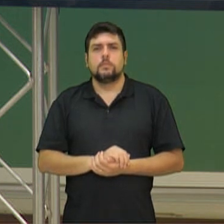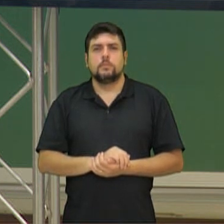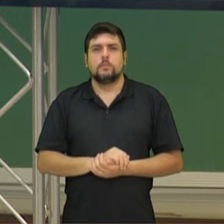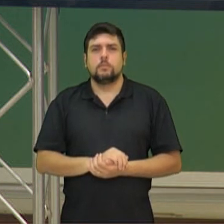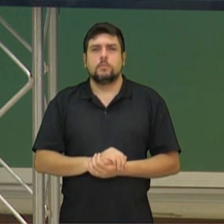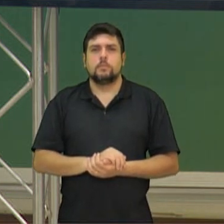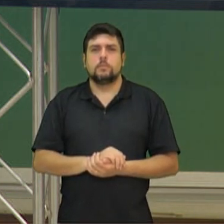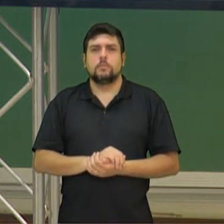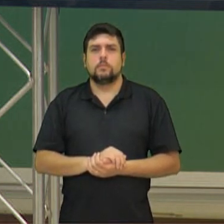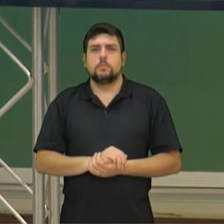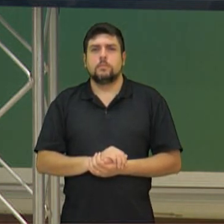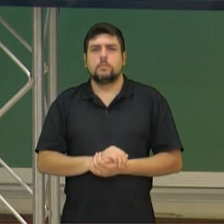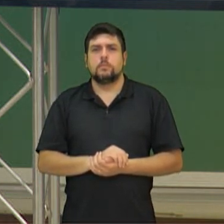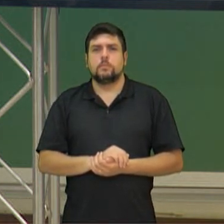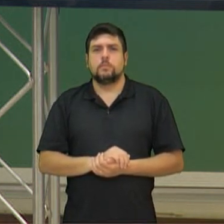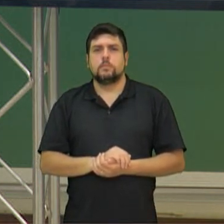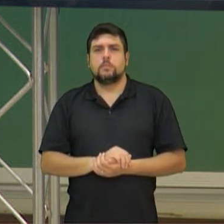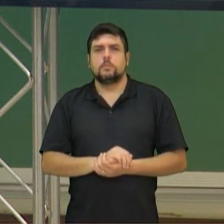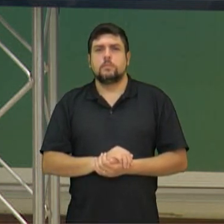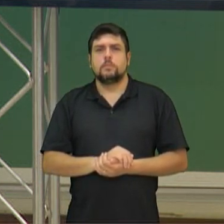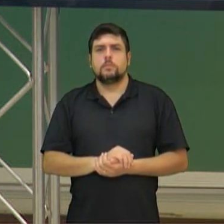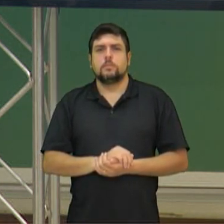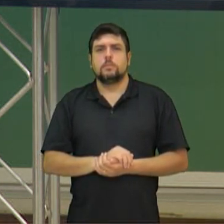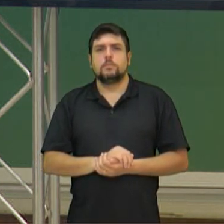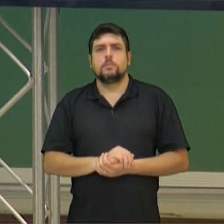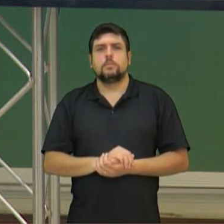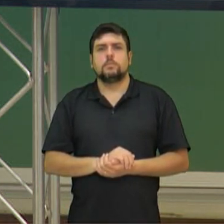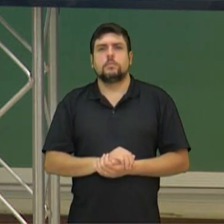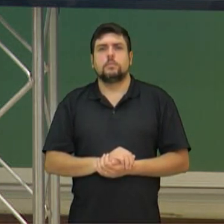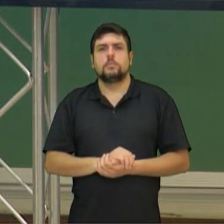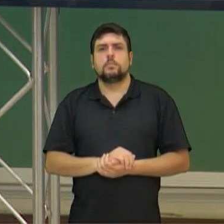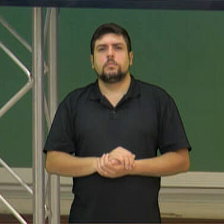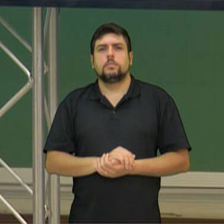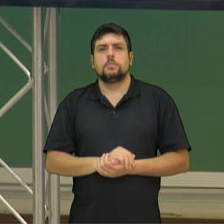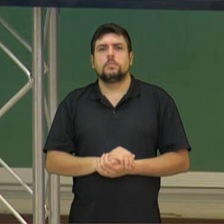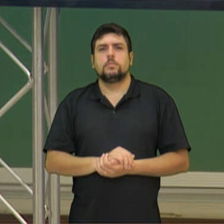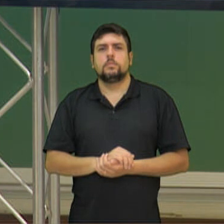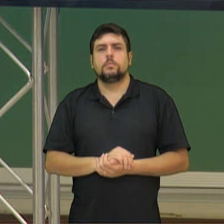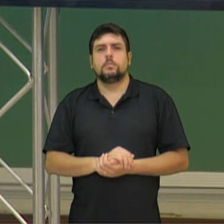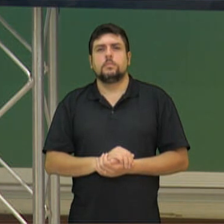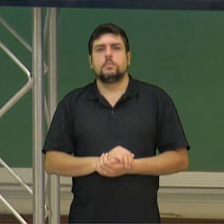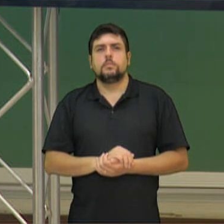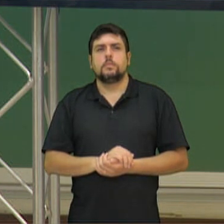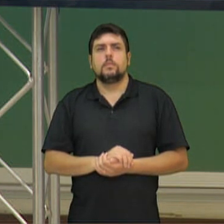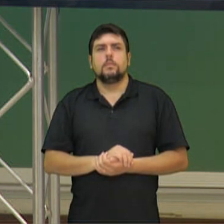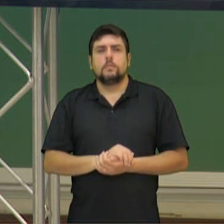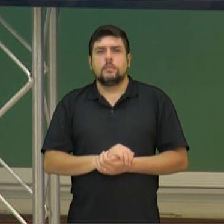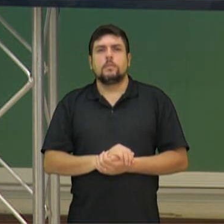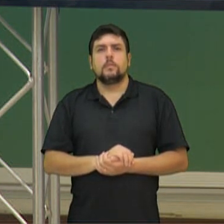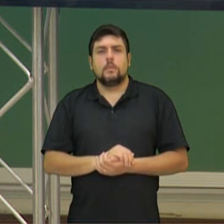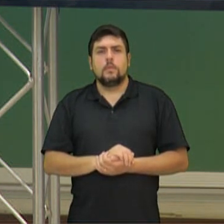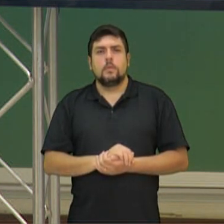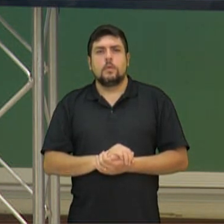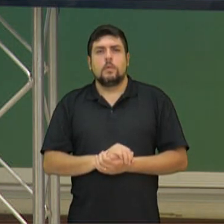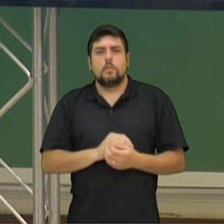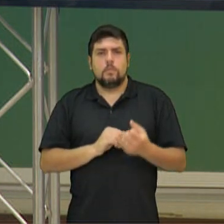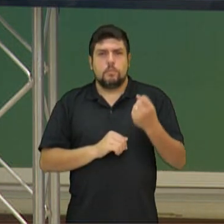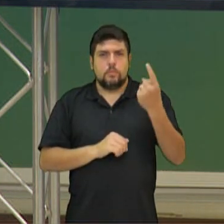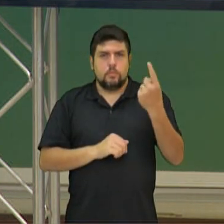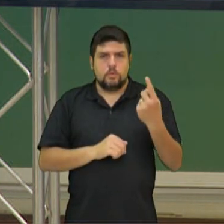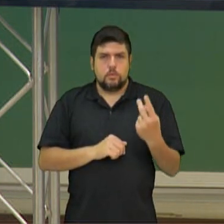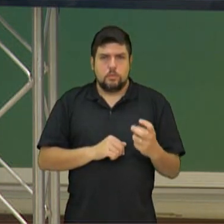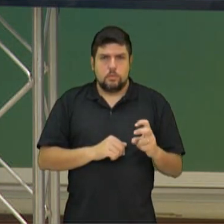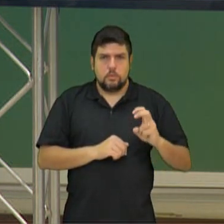simple things you can do, hard times, e aqui até a número 5, que são justamente as partes do